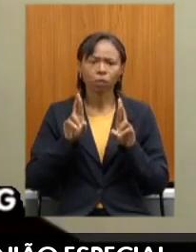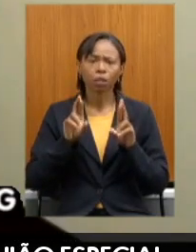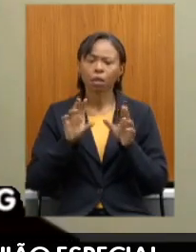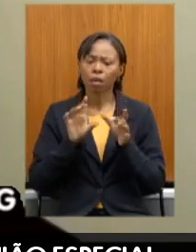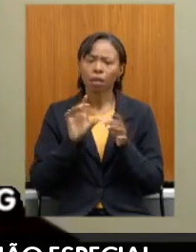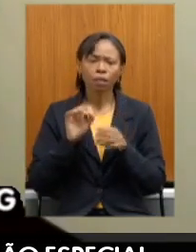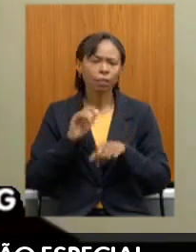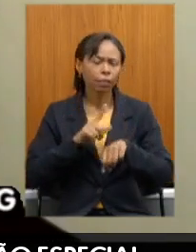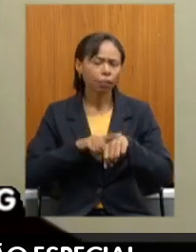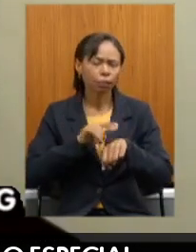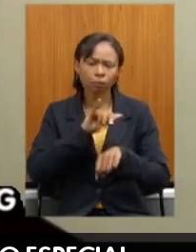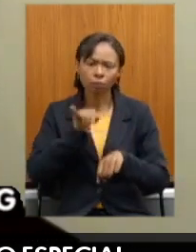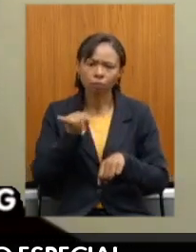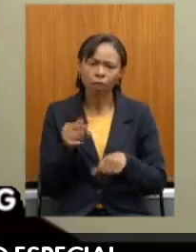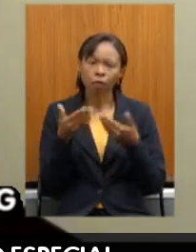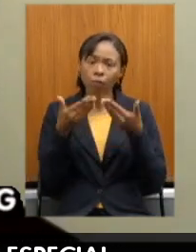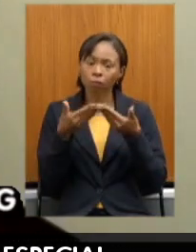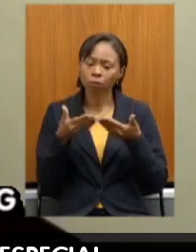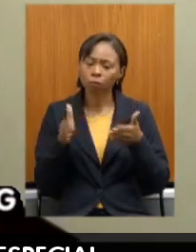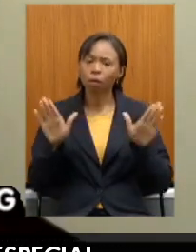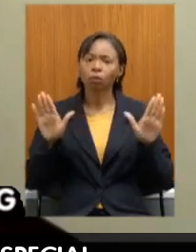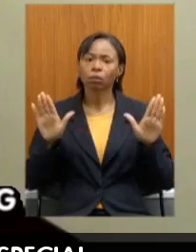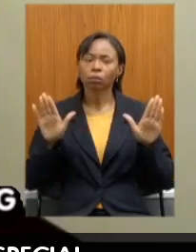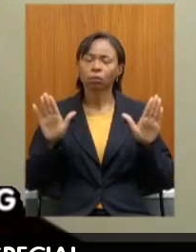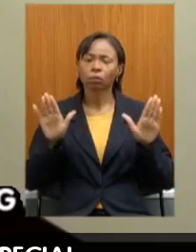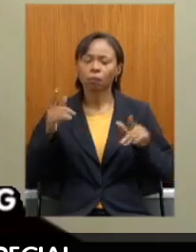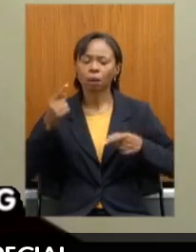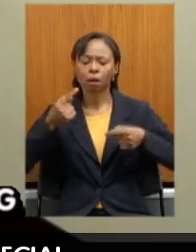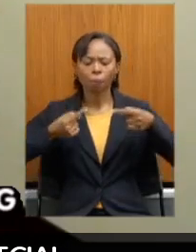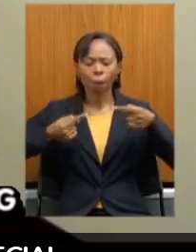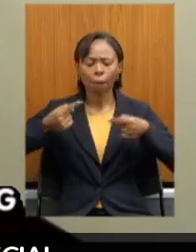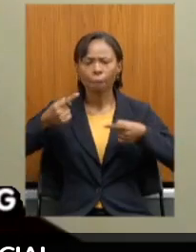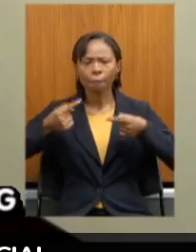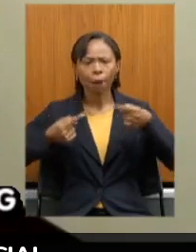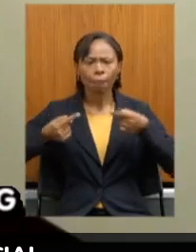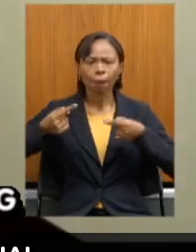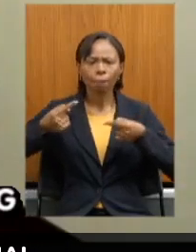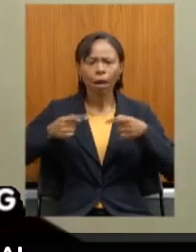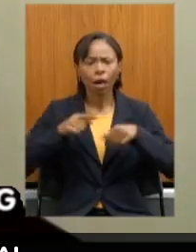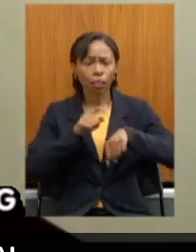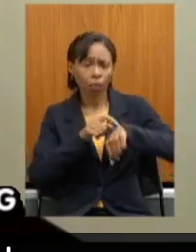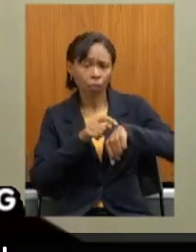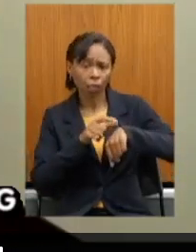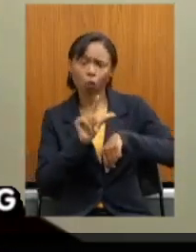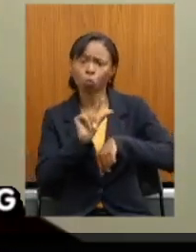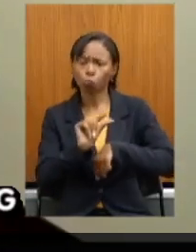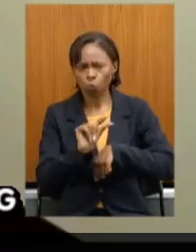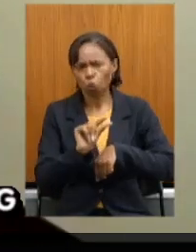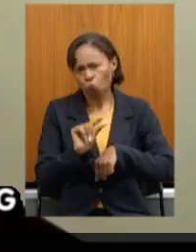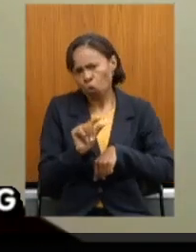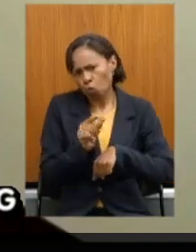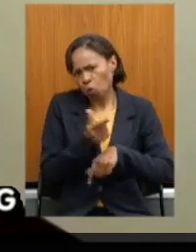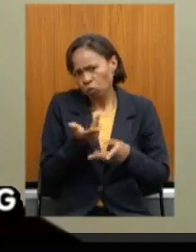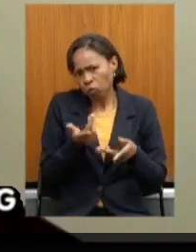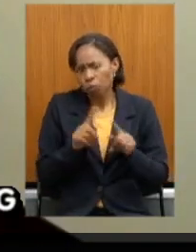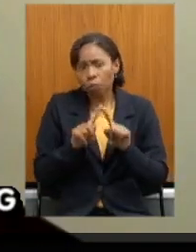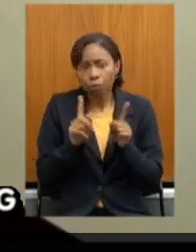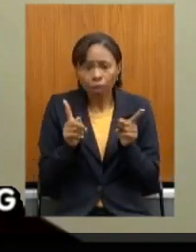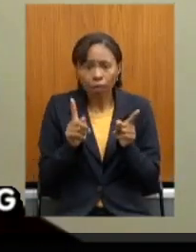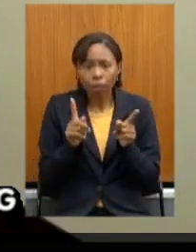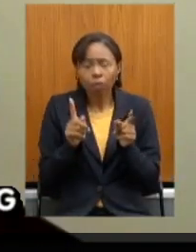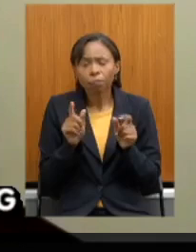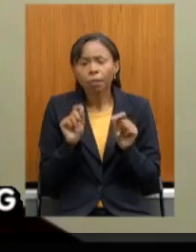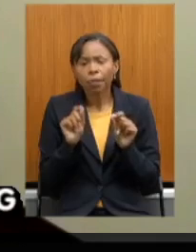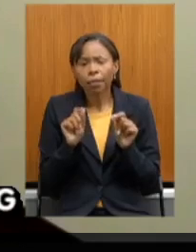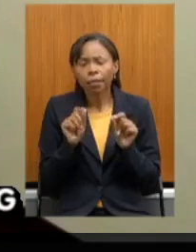esse espaço para o diálogo, mesmo que num tempo curto, para tratar de temas